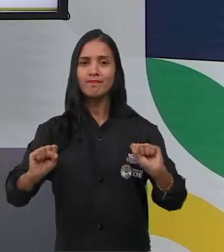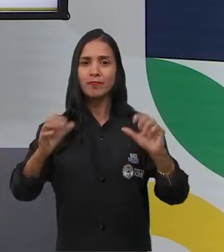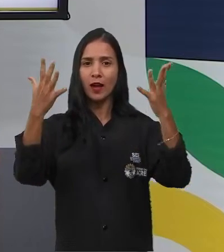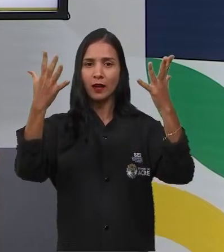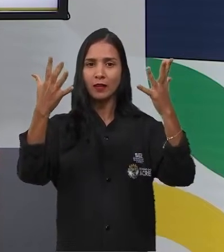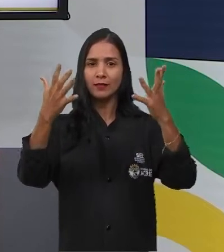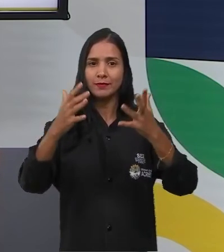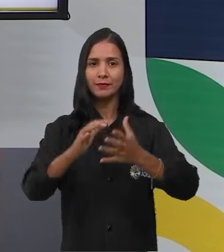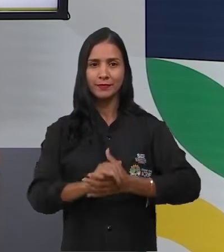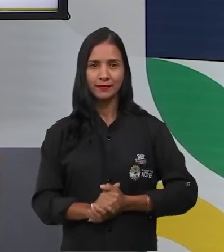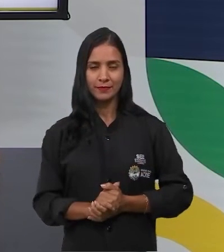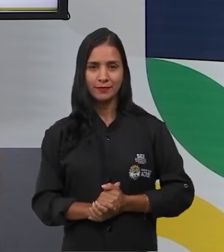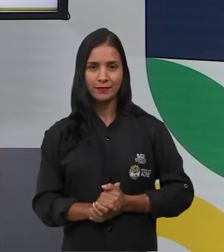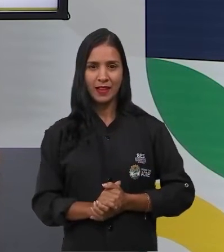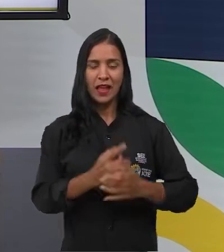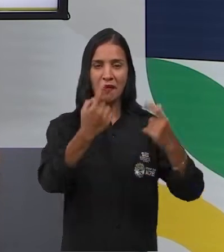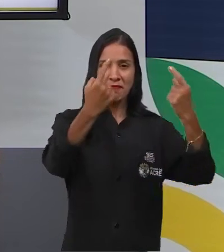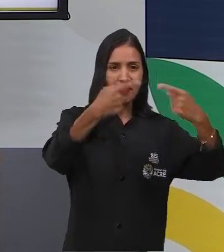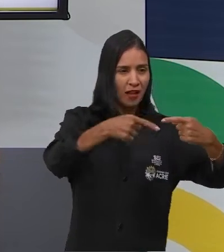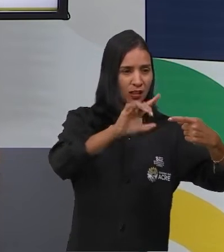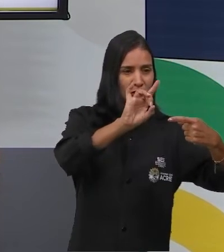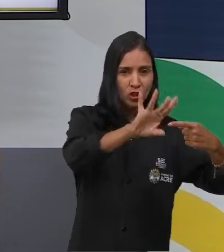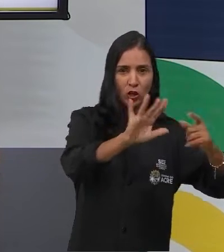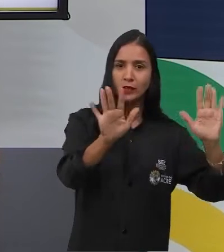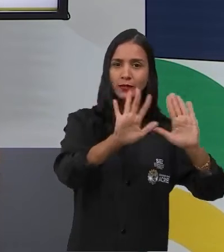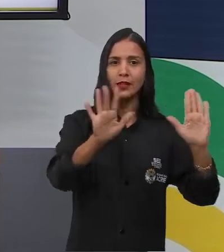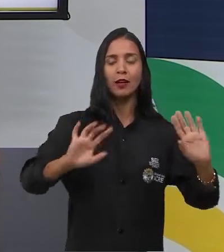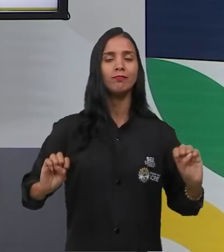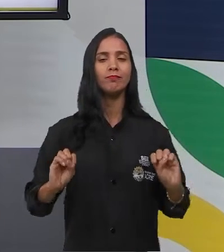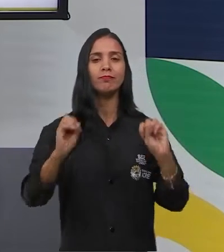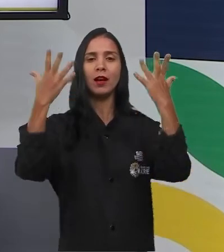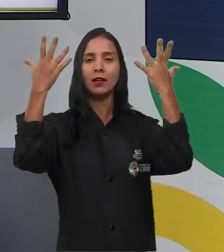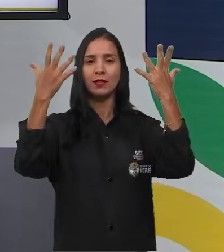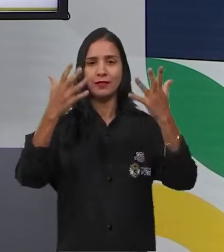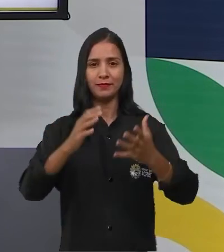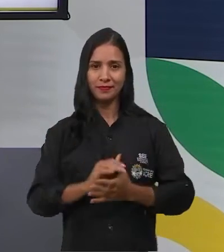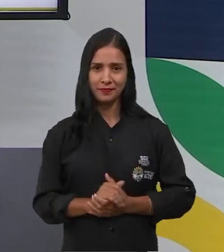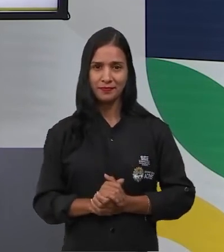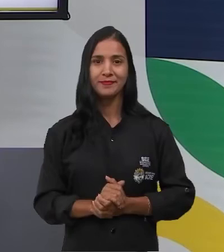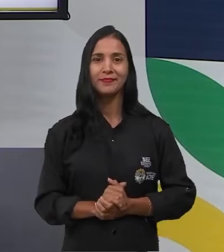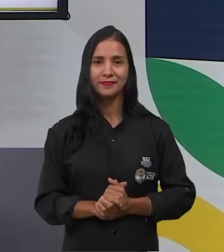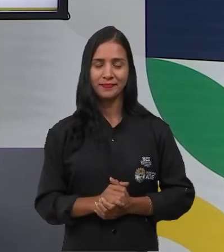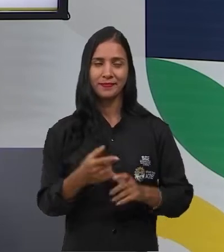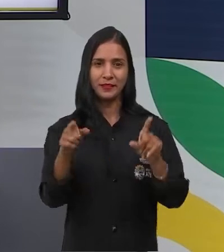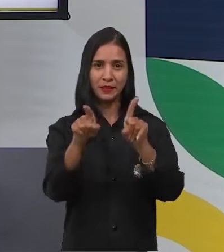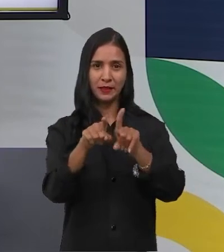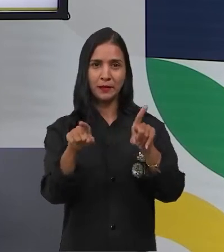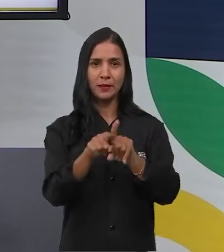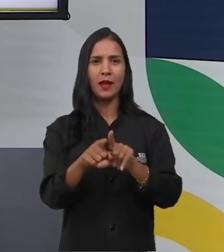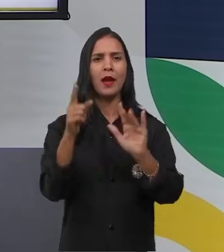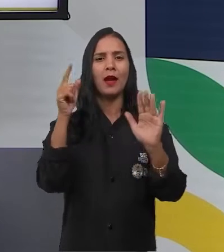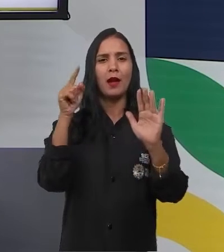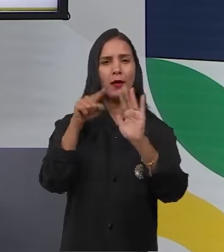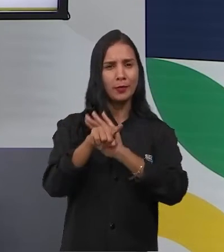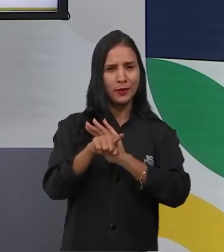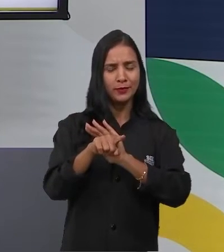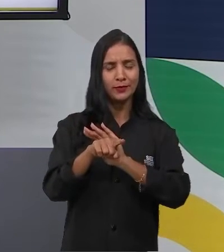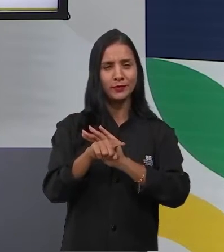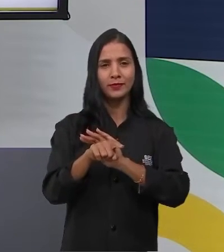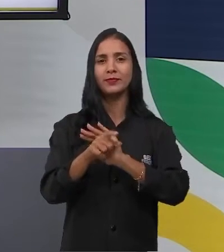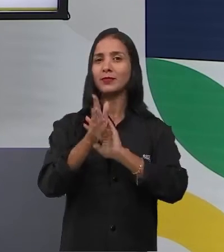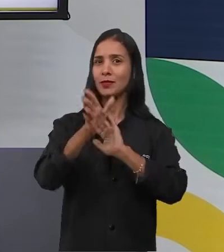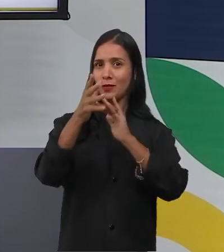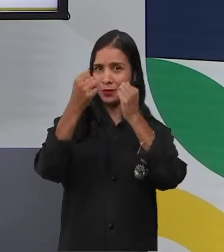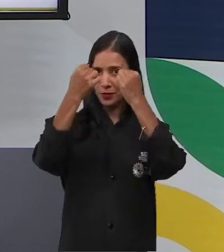é competir, não é sobre competição, é sobre celebração. Aí eu lhe falei, tem a tradição, tem